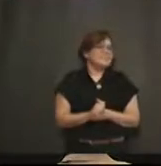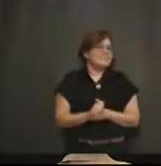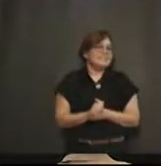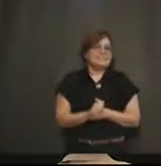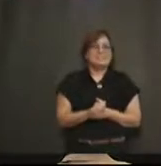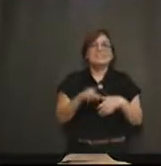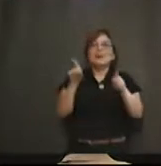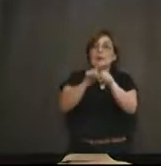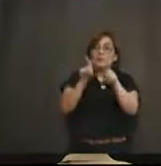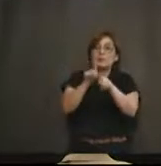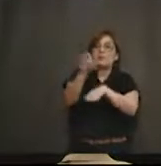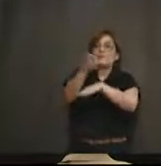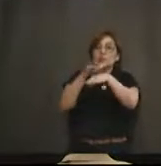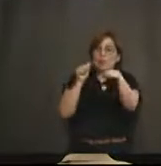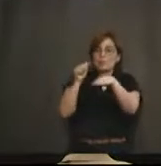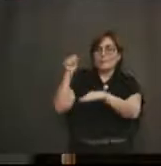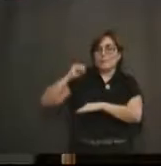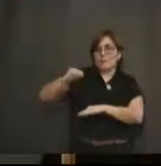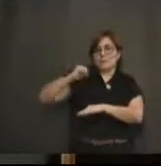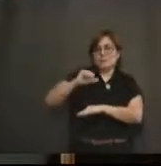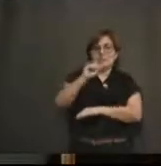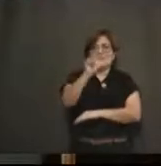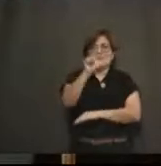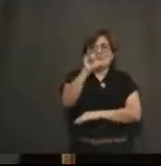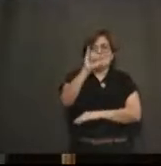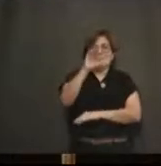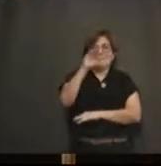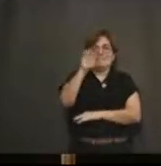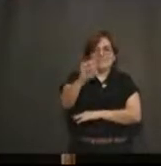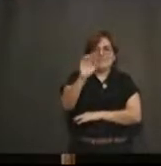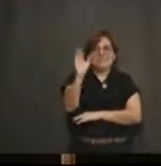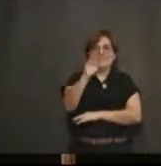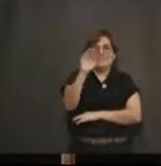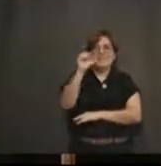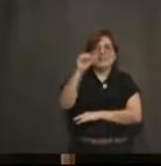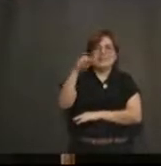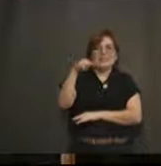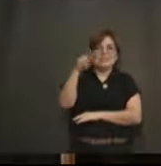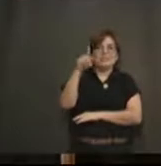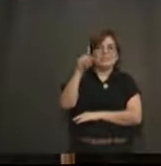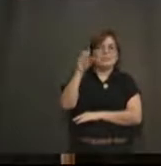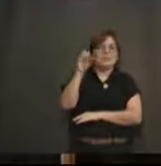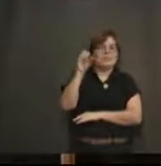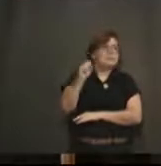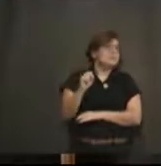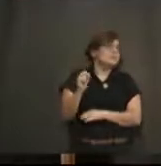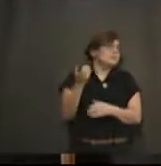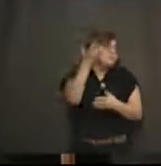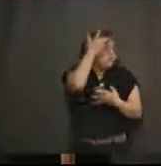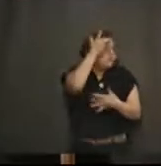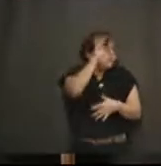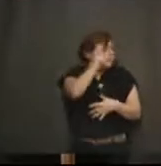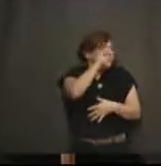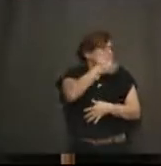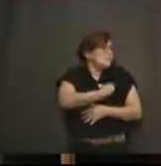Queria chamar também a nossa bolsista Alice Campos, que provavelmente não estará presente aqui também.